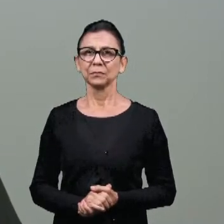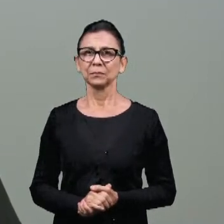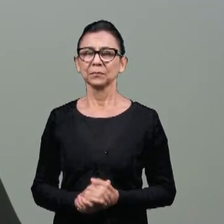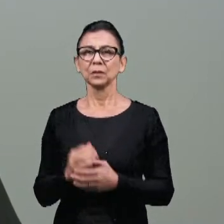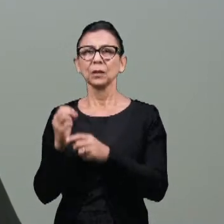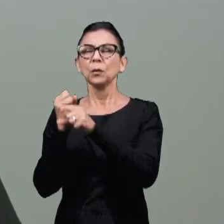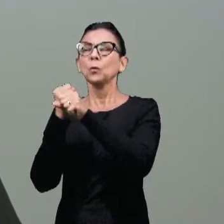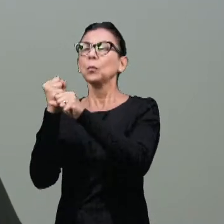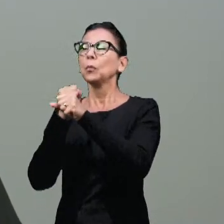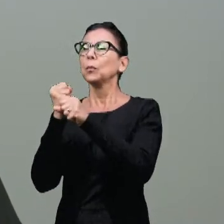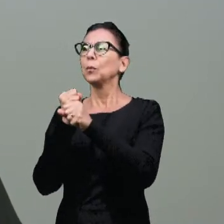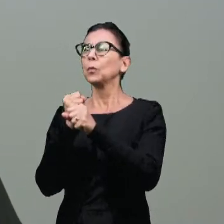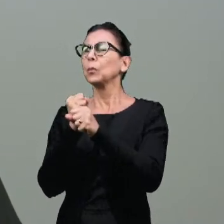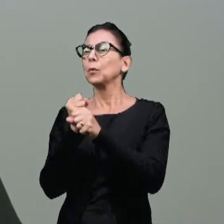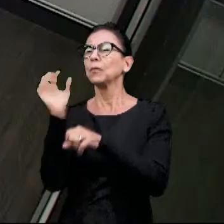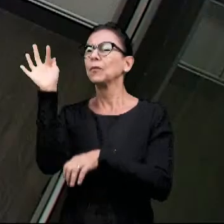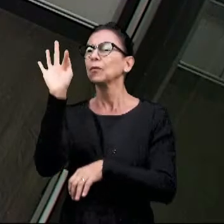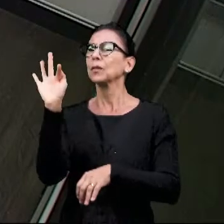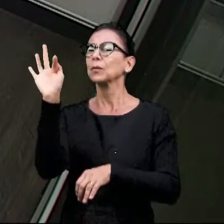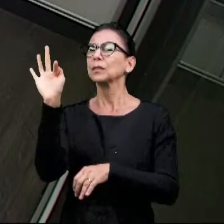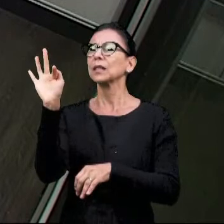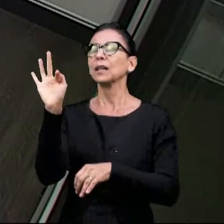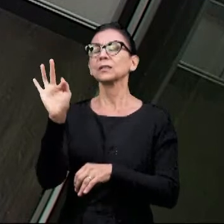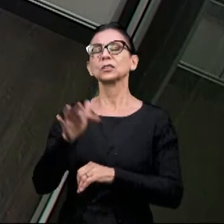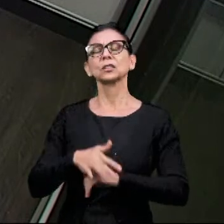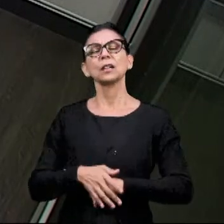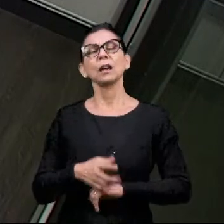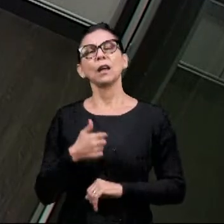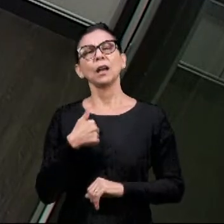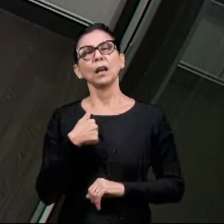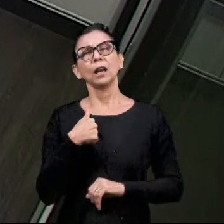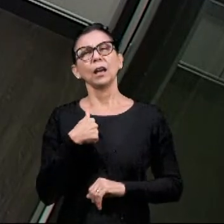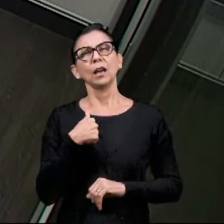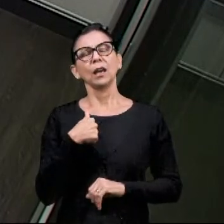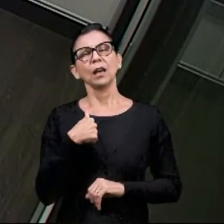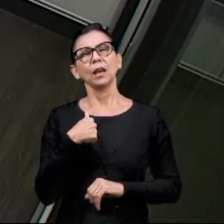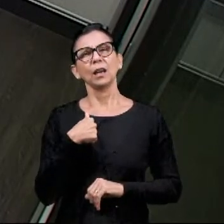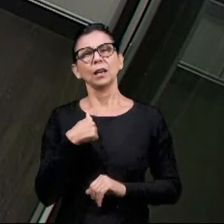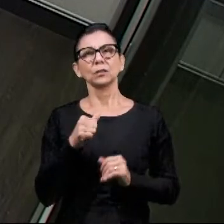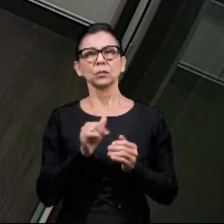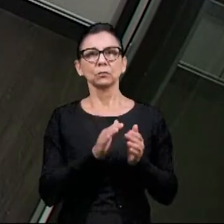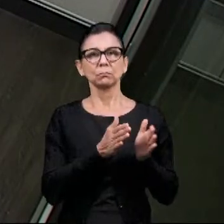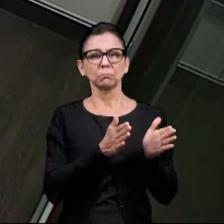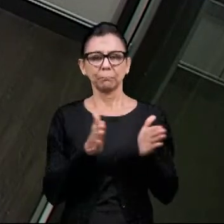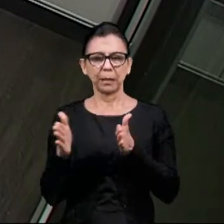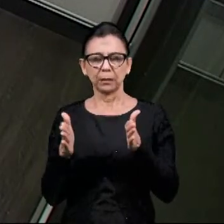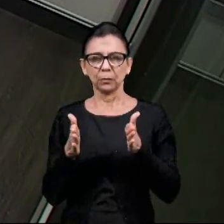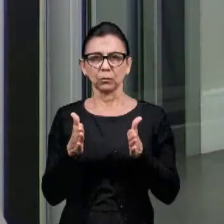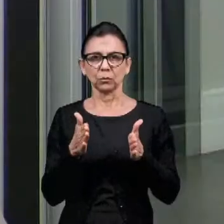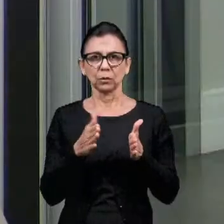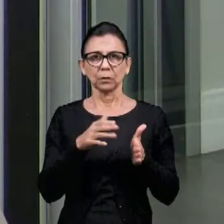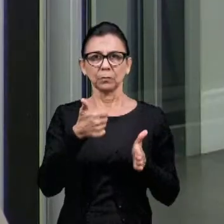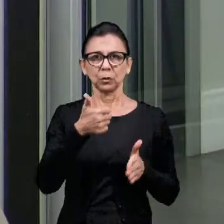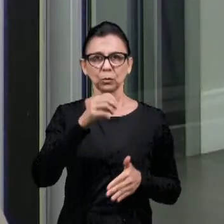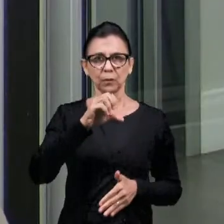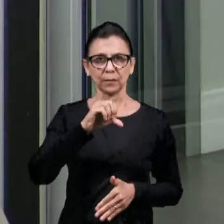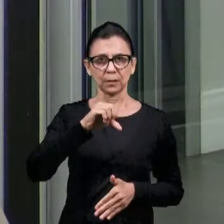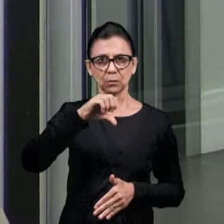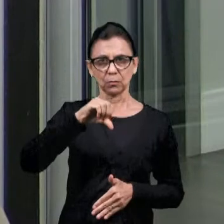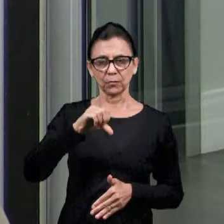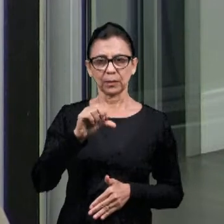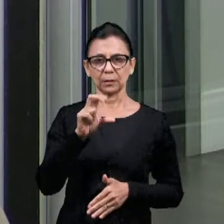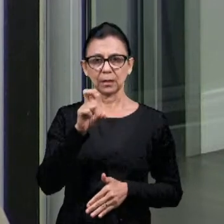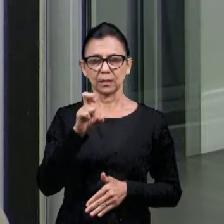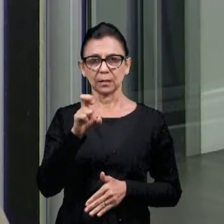faculdade? Eu dei aula na faculdade de 95 até 2018, né?